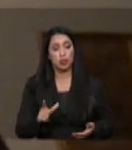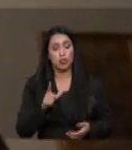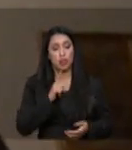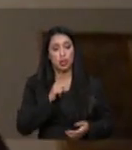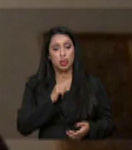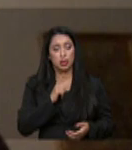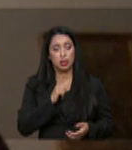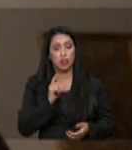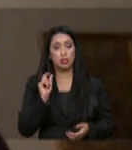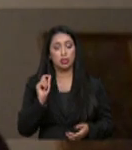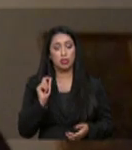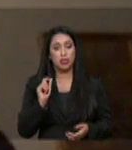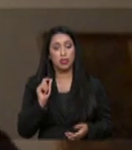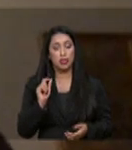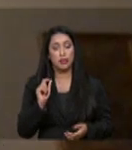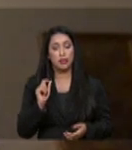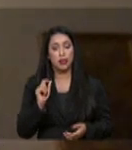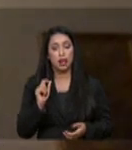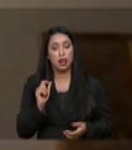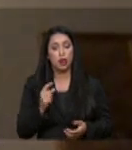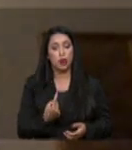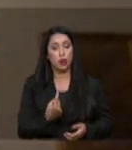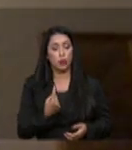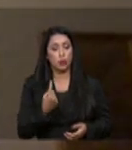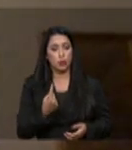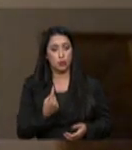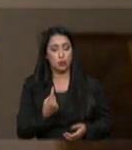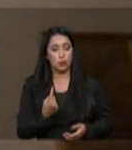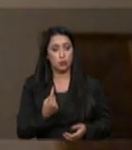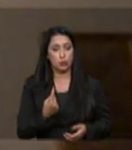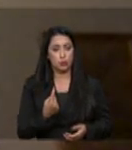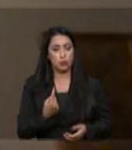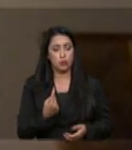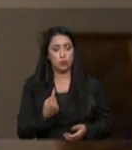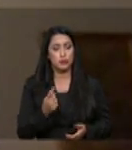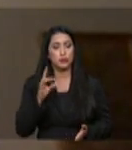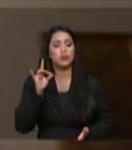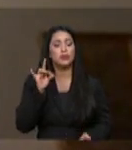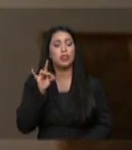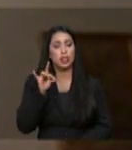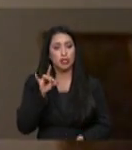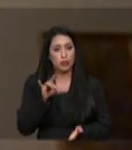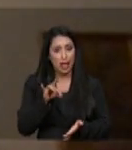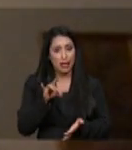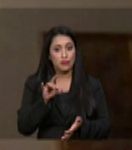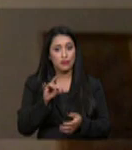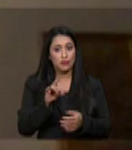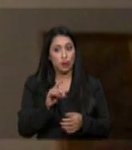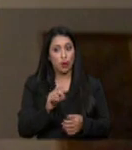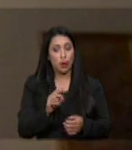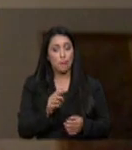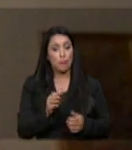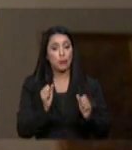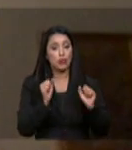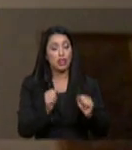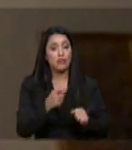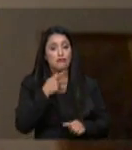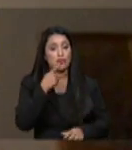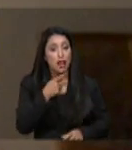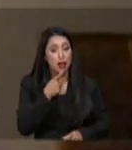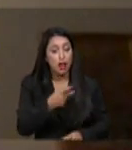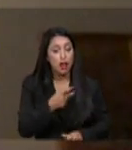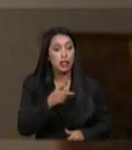e ao a outra é a efetiva ocorrência de alto